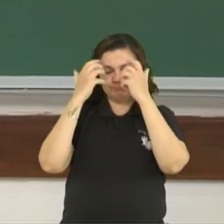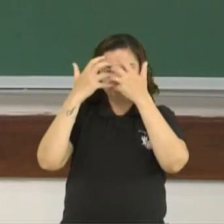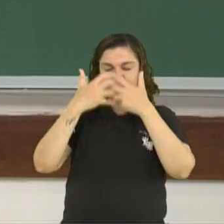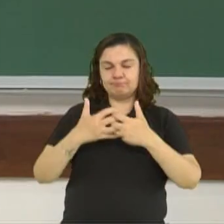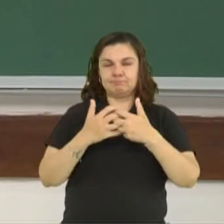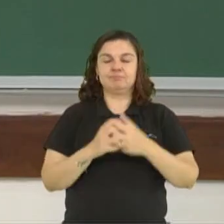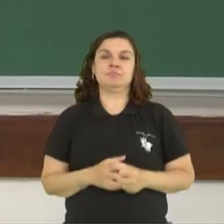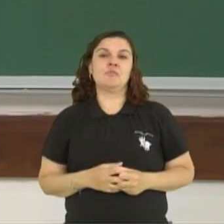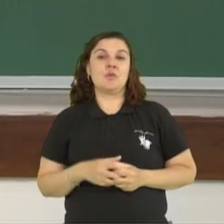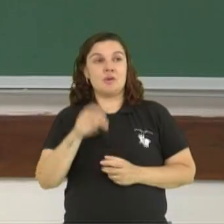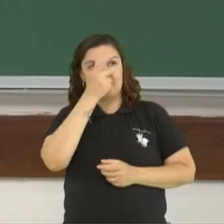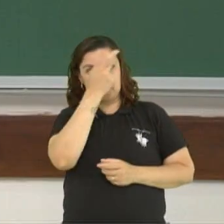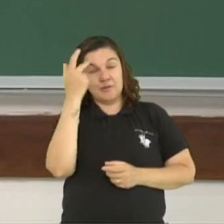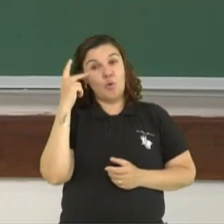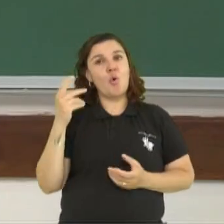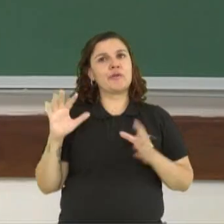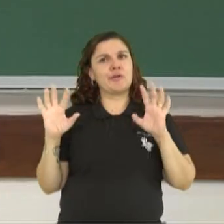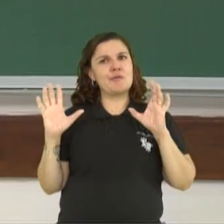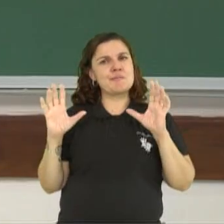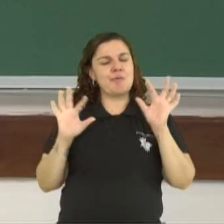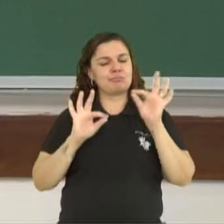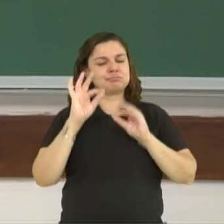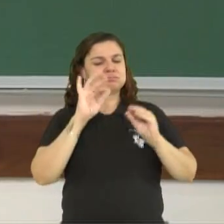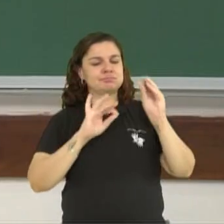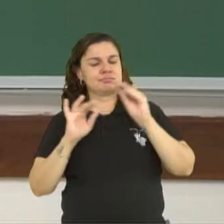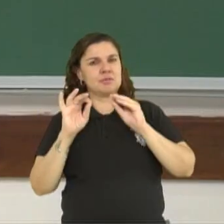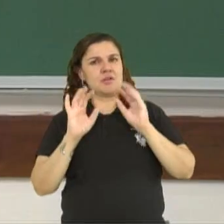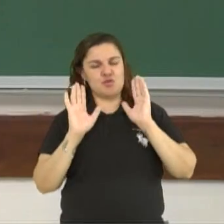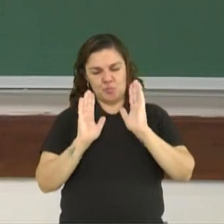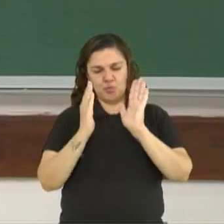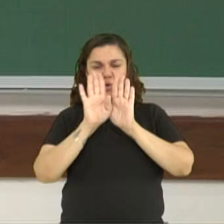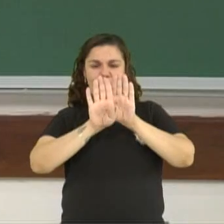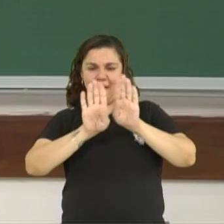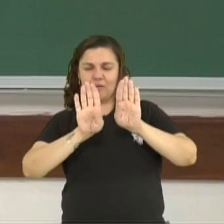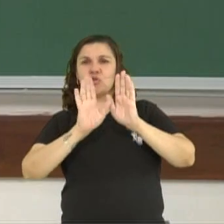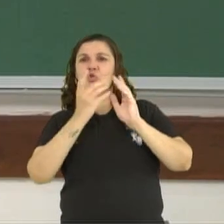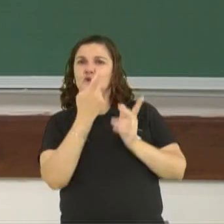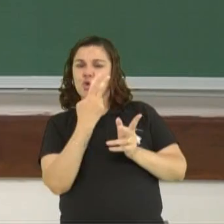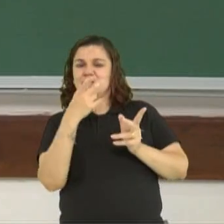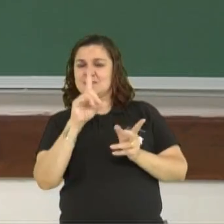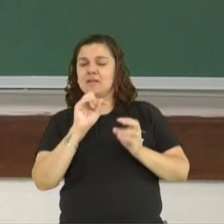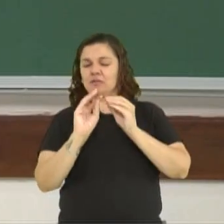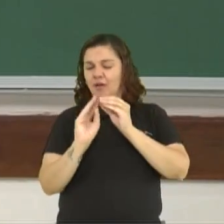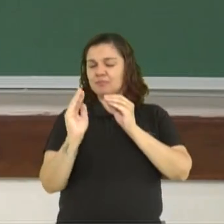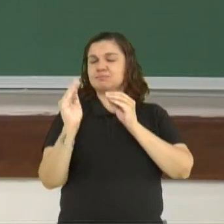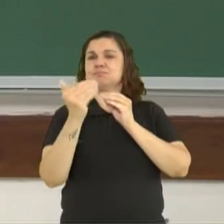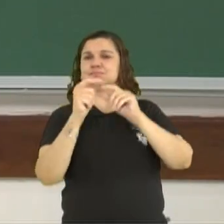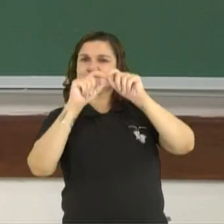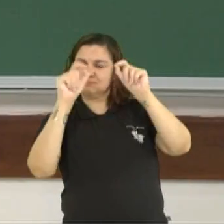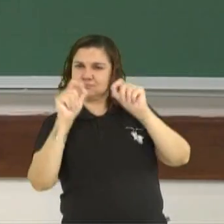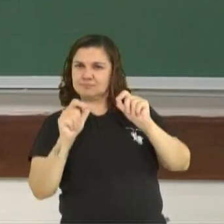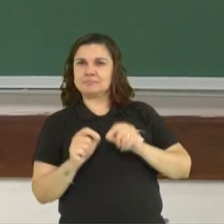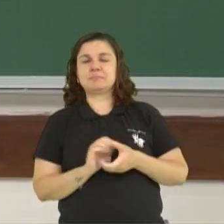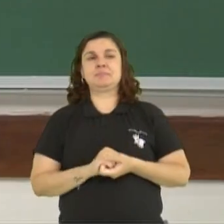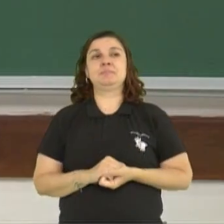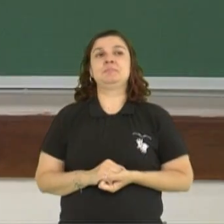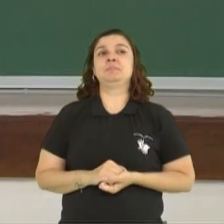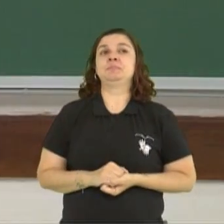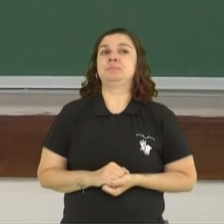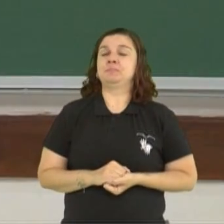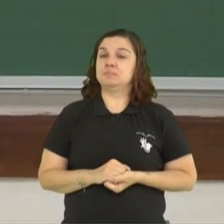homem já estava começando a pensar, pô, eu tenho 2D, mas eu posso partir para um 3D. Então, já estava tendo uma evolução muito pequena, mas acontecendo dentro da arte